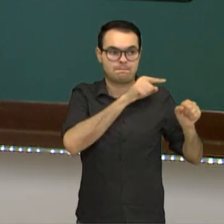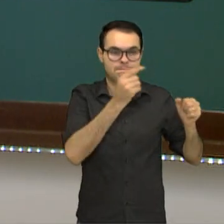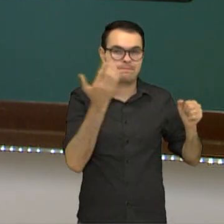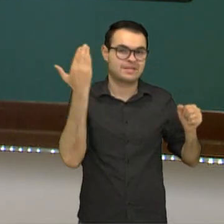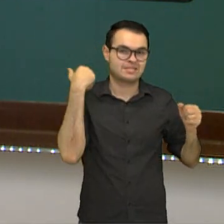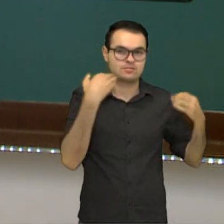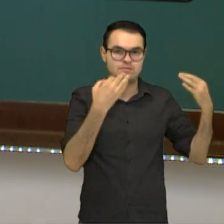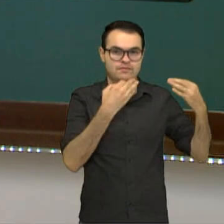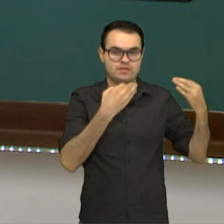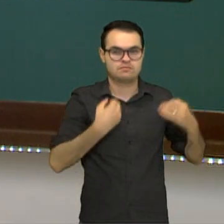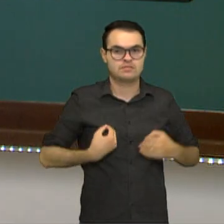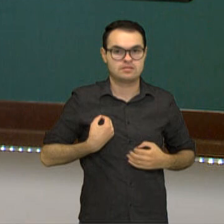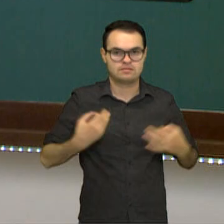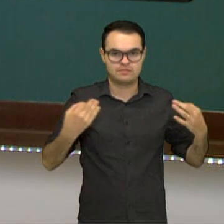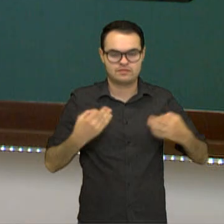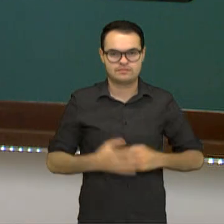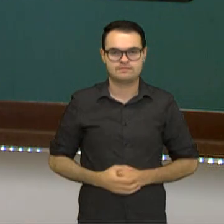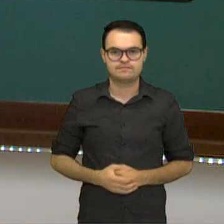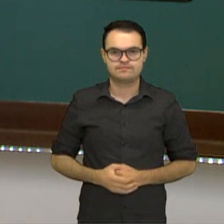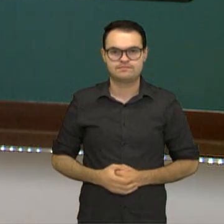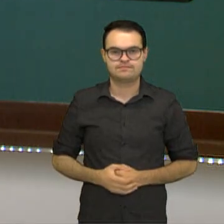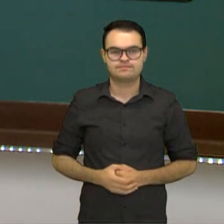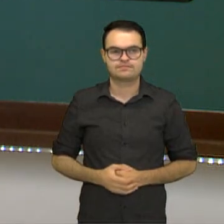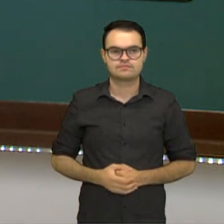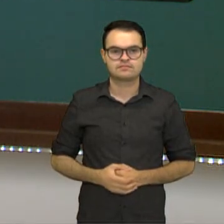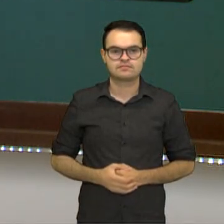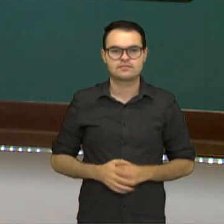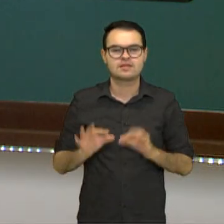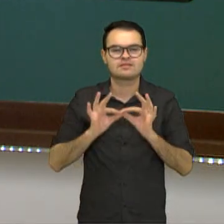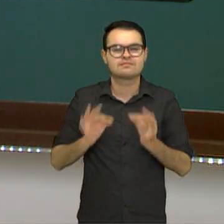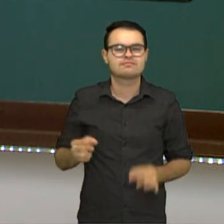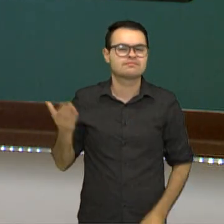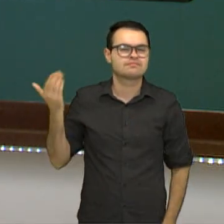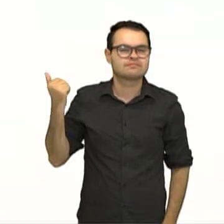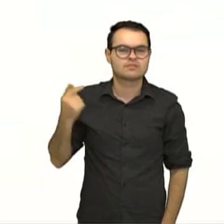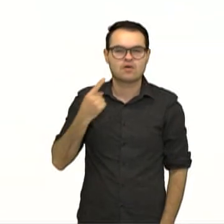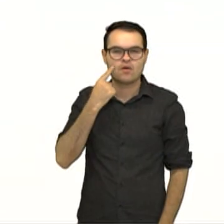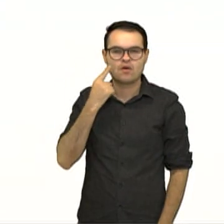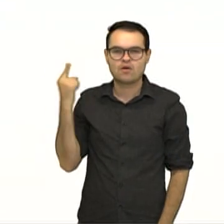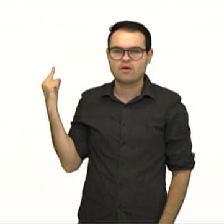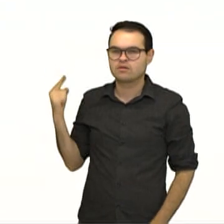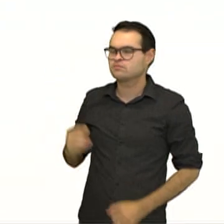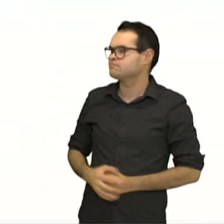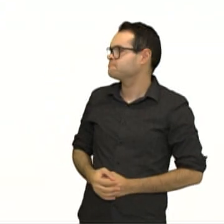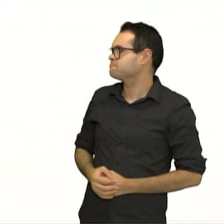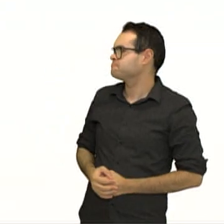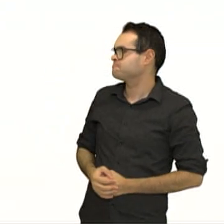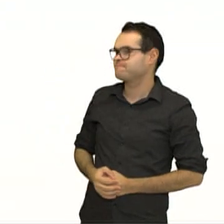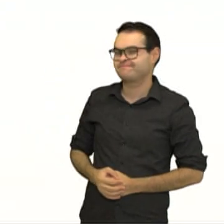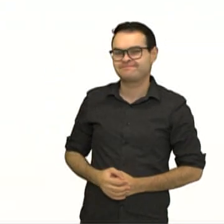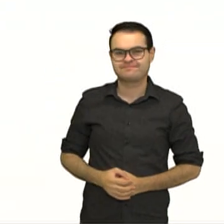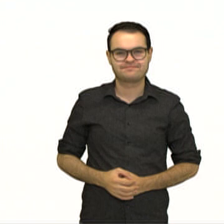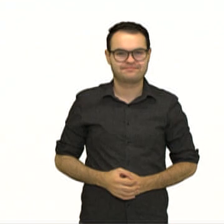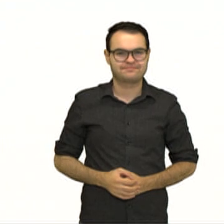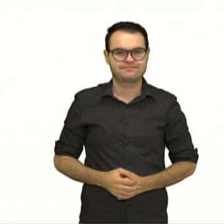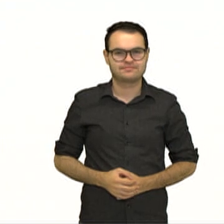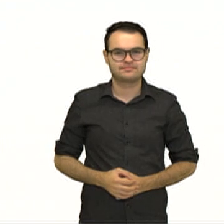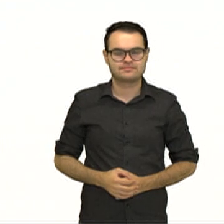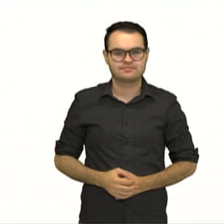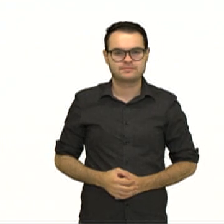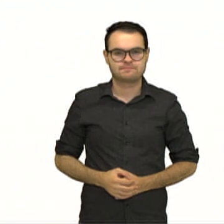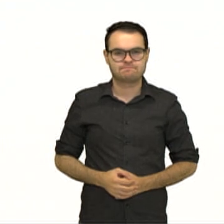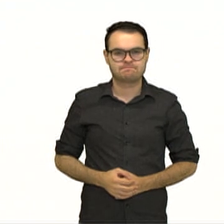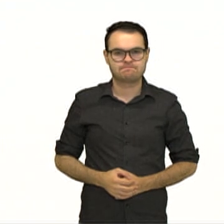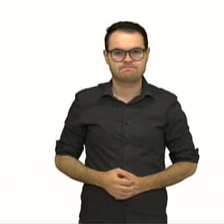presente perfeito, ok? E aí, simple past. Dá uma olhada aqui nessa imagem, pessoal. Did you eat my